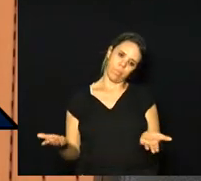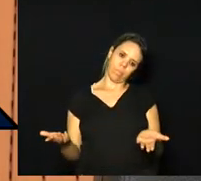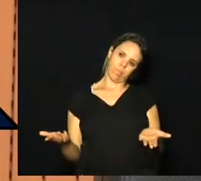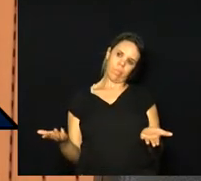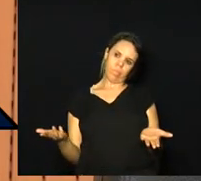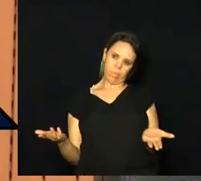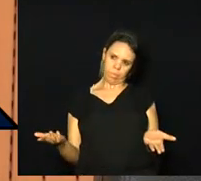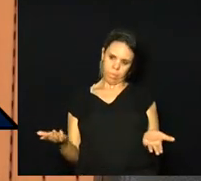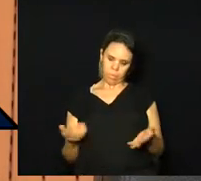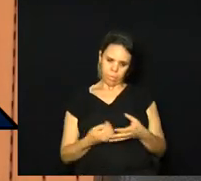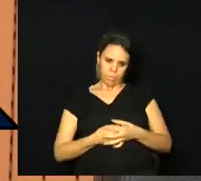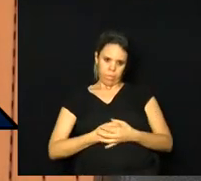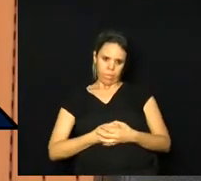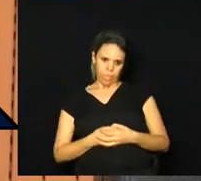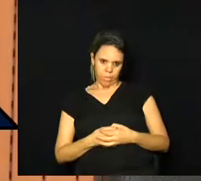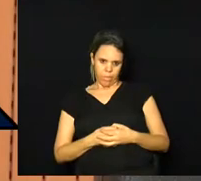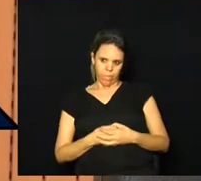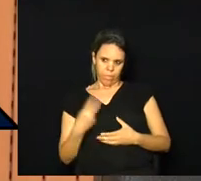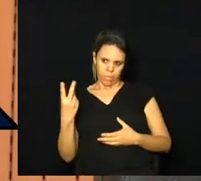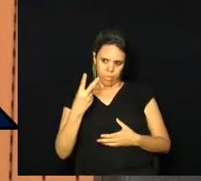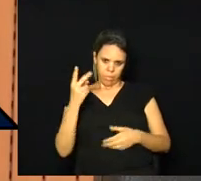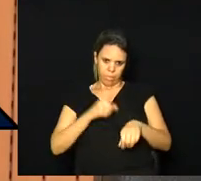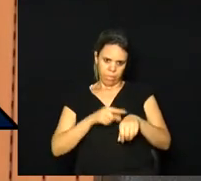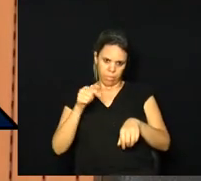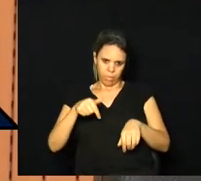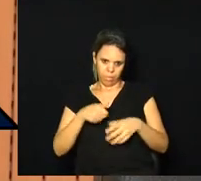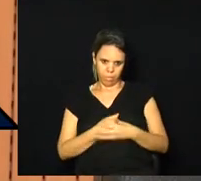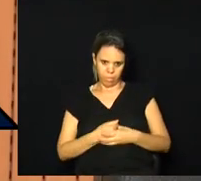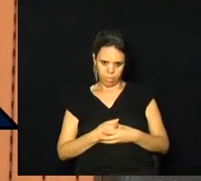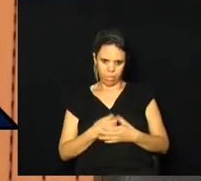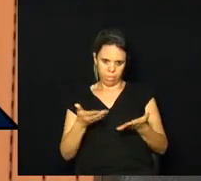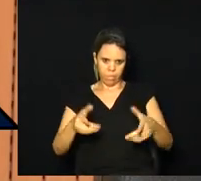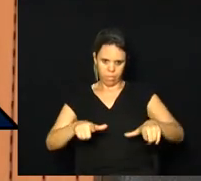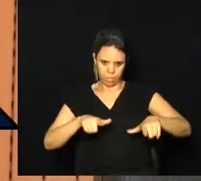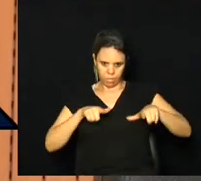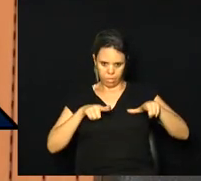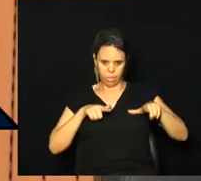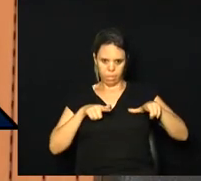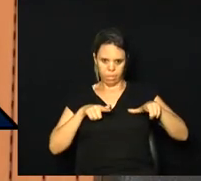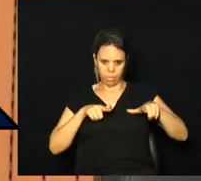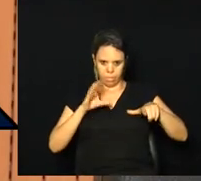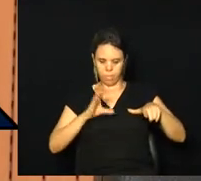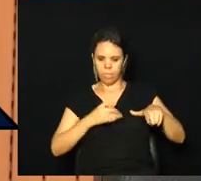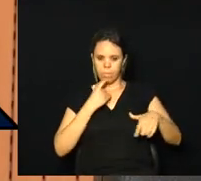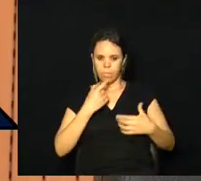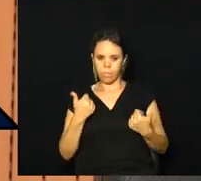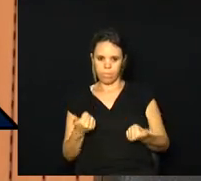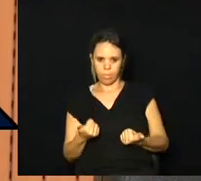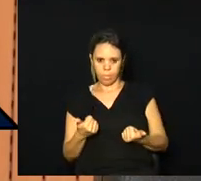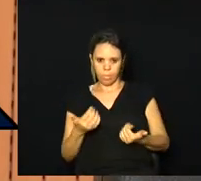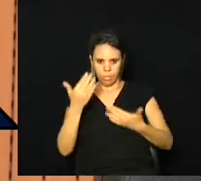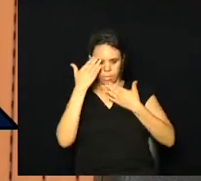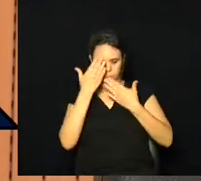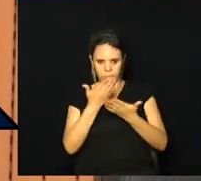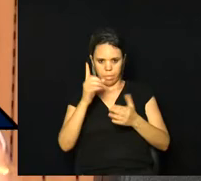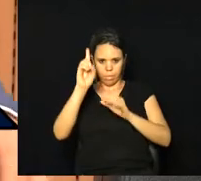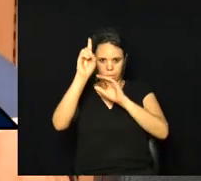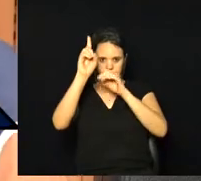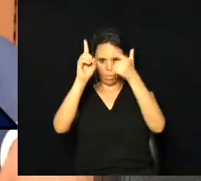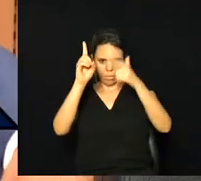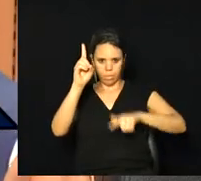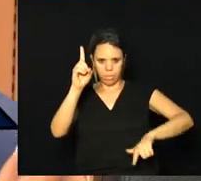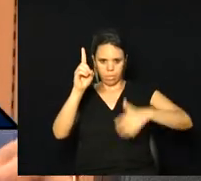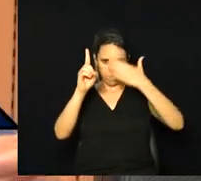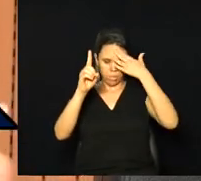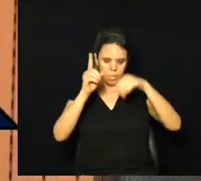fazer valer esse momento e você receber o seu título de cidadão. Então, eu quero agradecer a Deus mais uma vez por